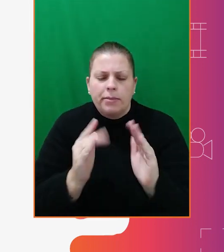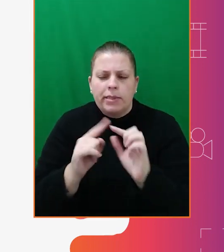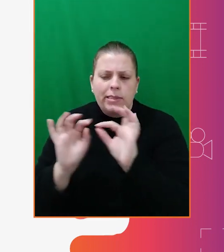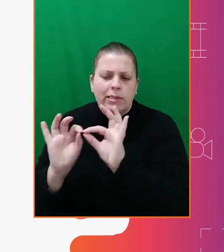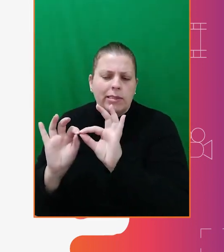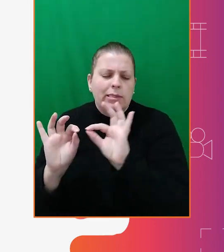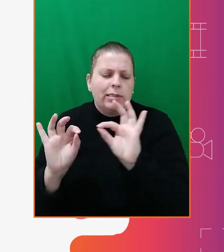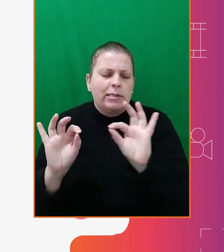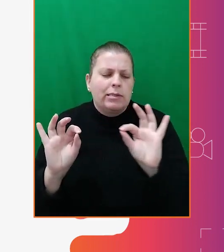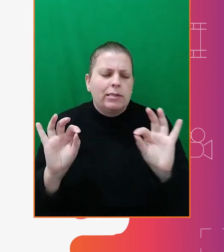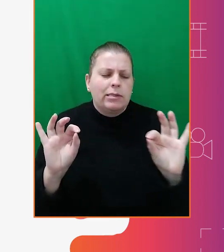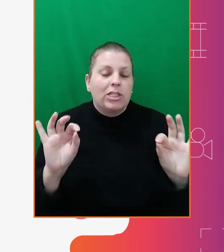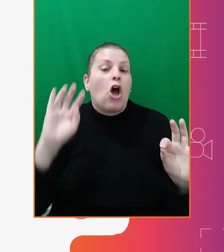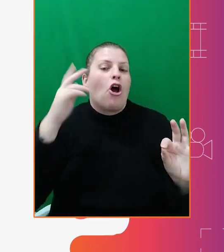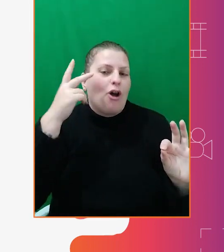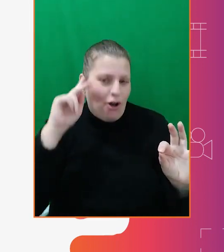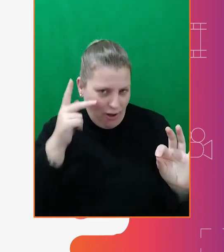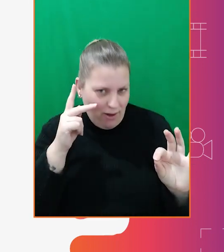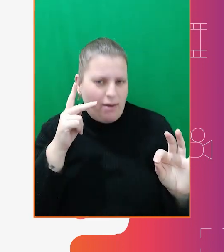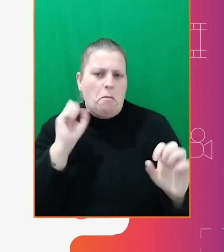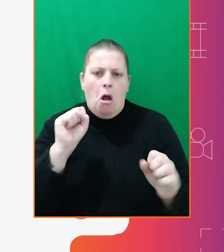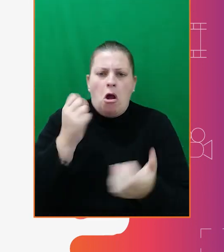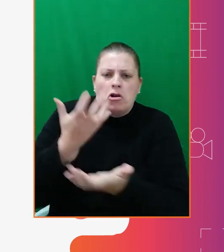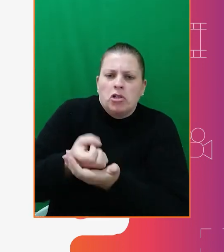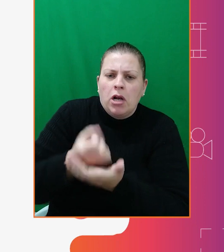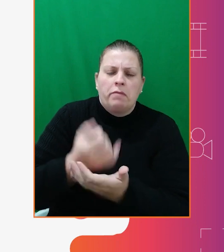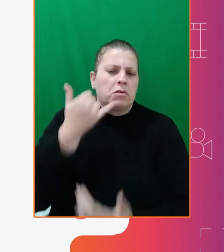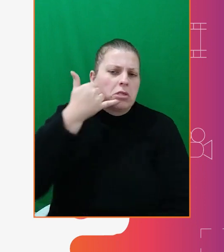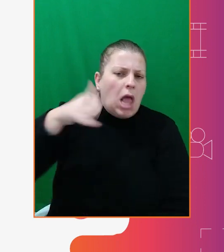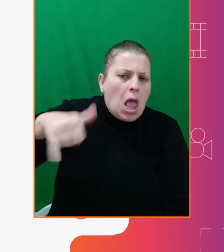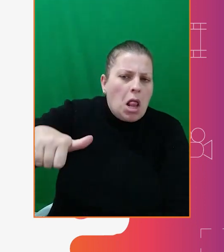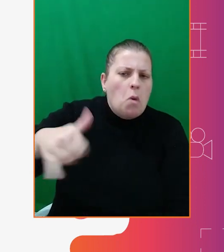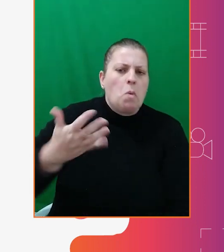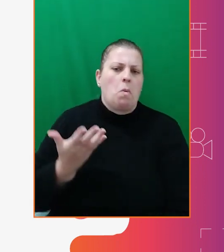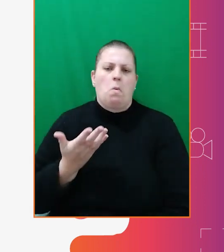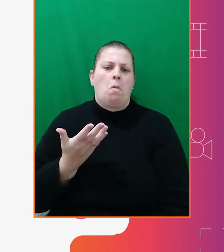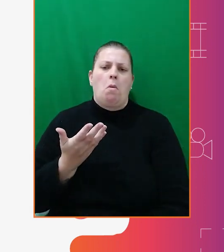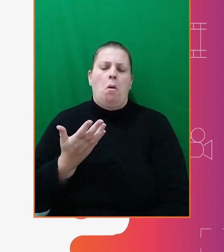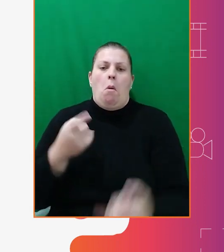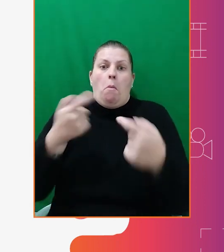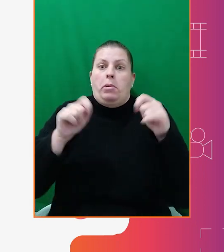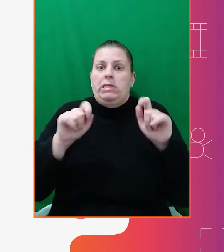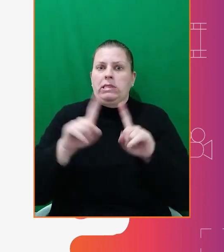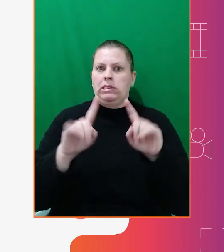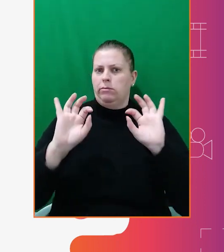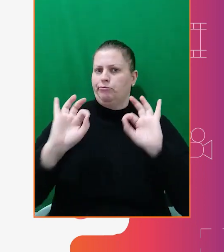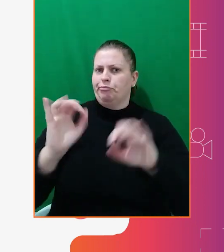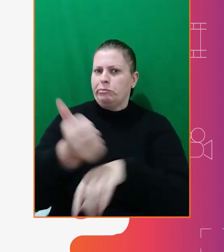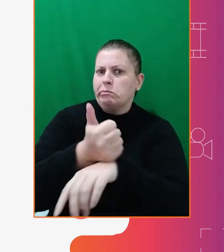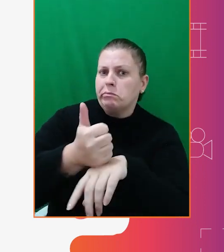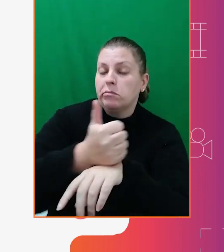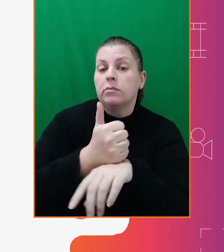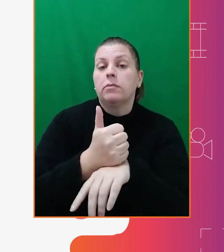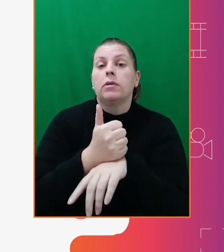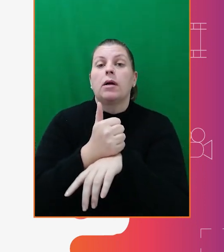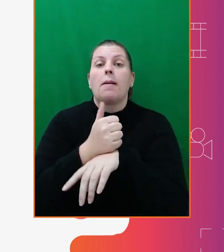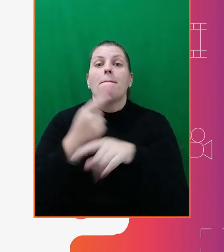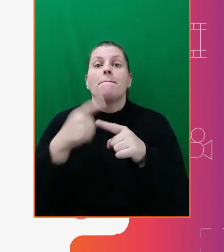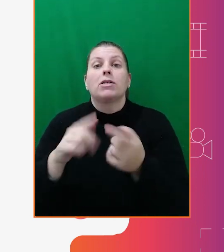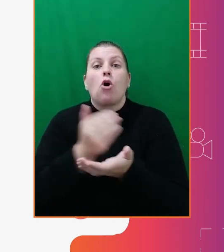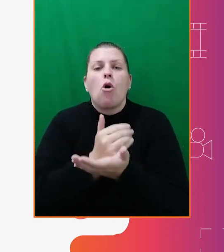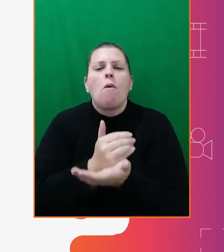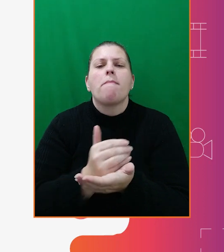ser estudada, desde que seja preparado para acolher o improviso que uma cena pode produzir. Nem sempre um diretor de um filme